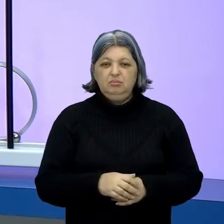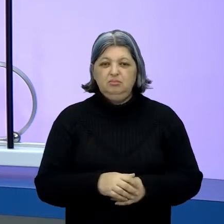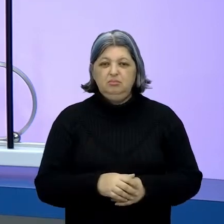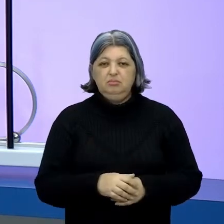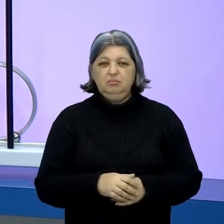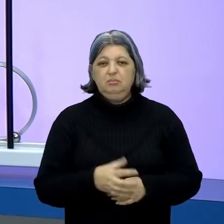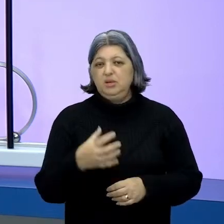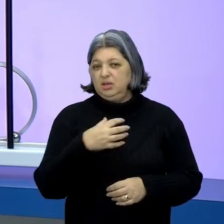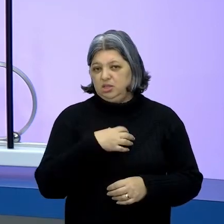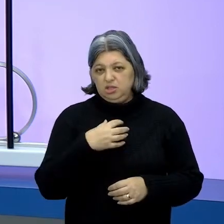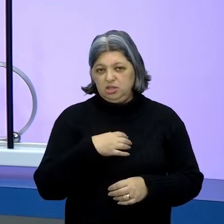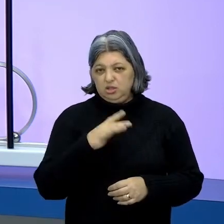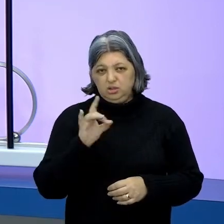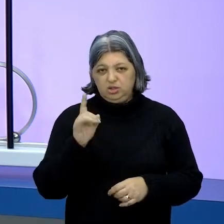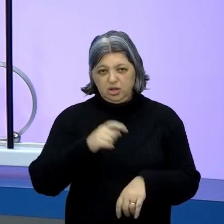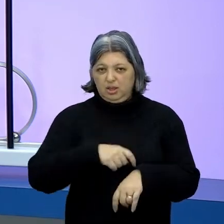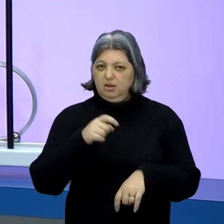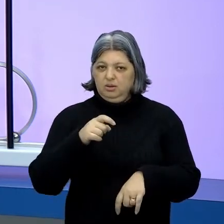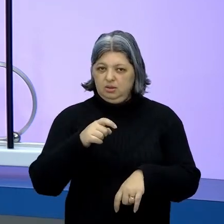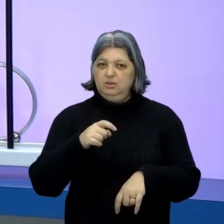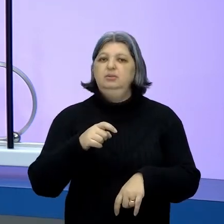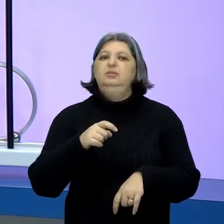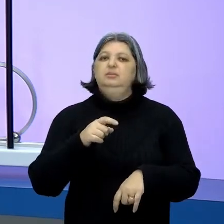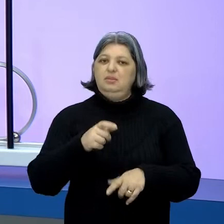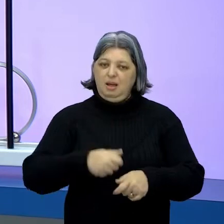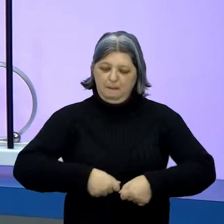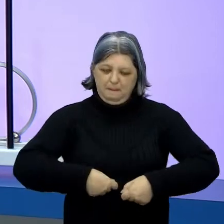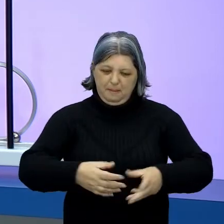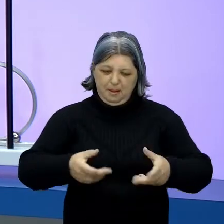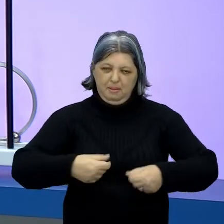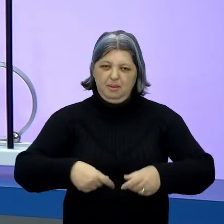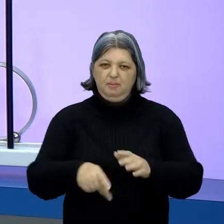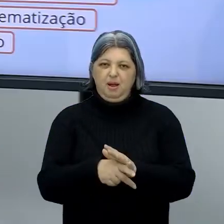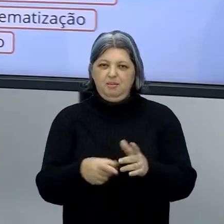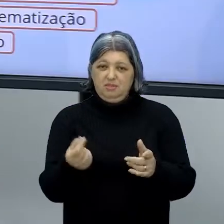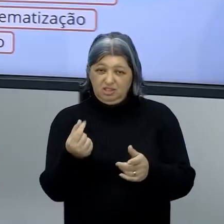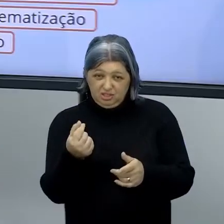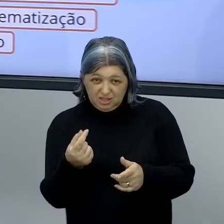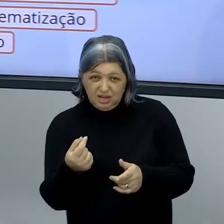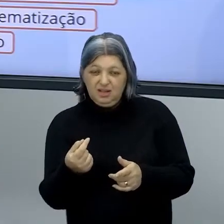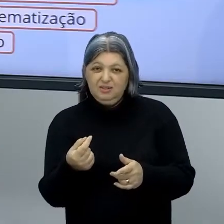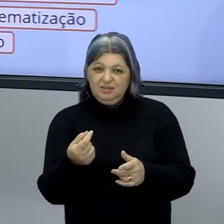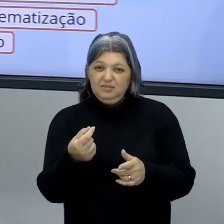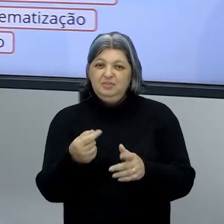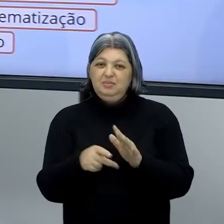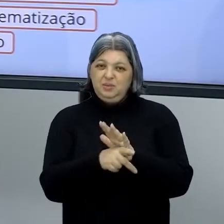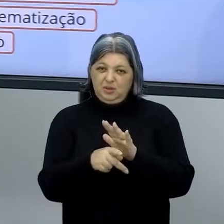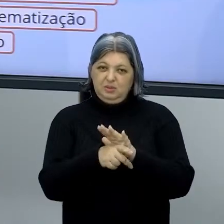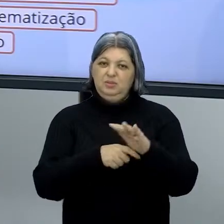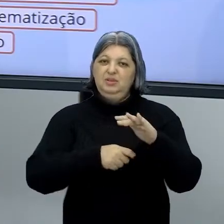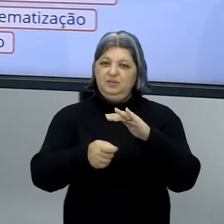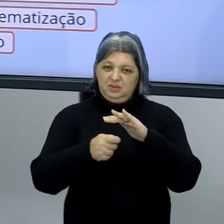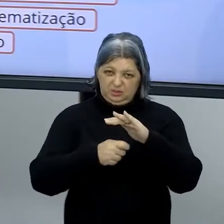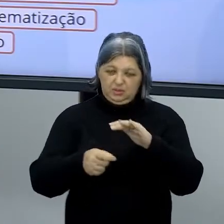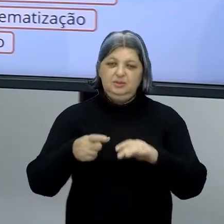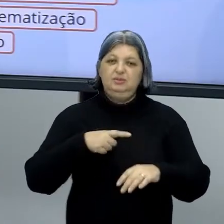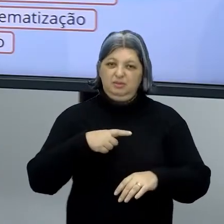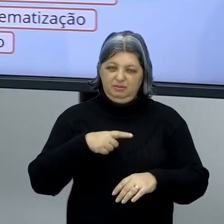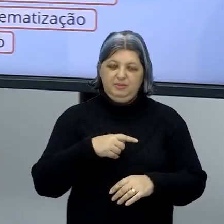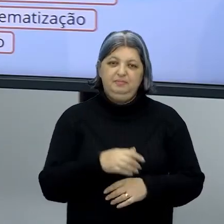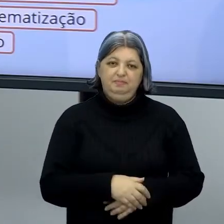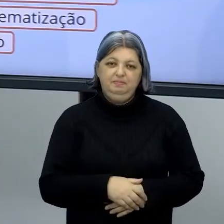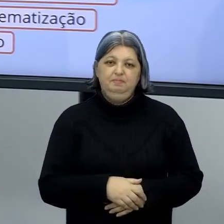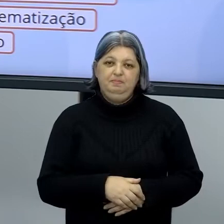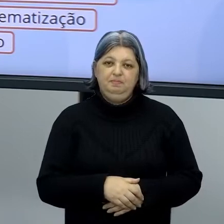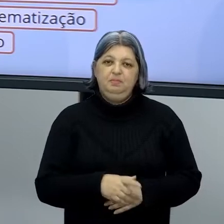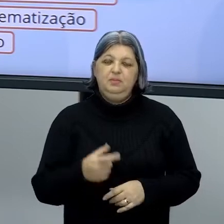de uma forma improvisada, foi muito dinheiro aí investido. Foi, e é sempre, a gente fez esses cálculos, e eu posso